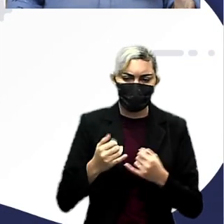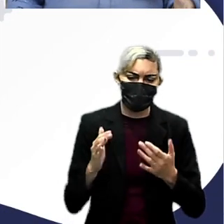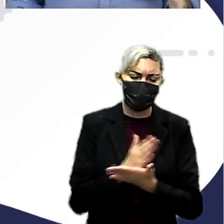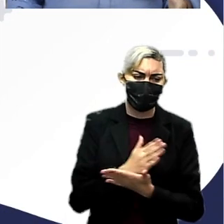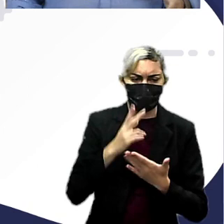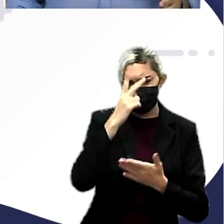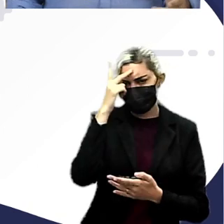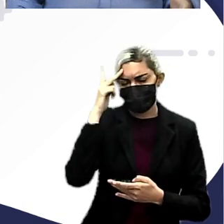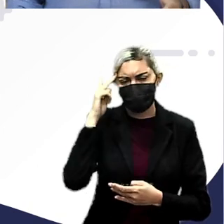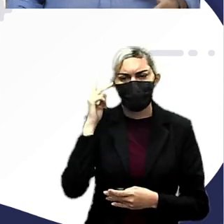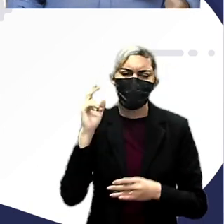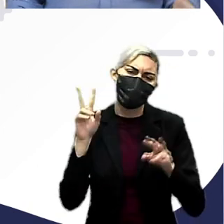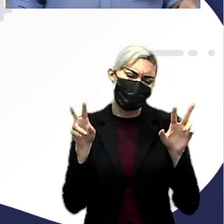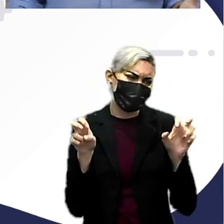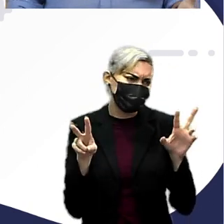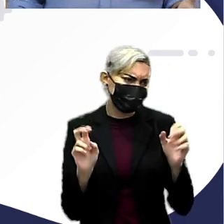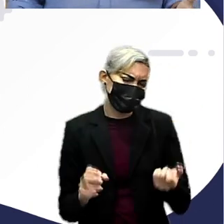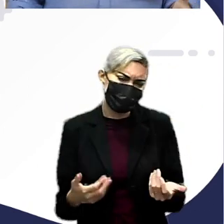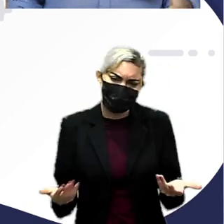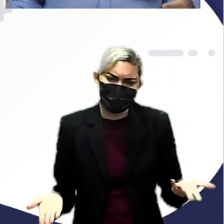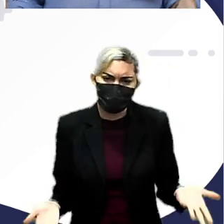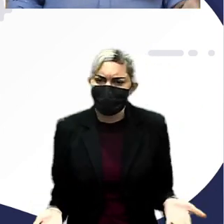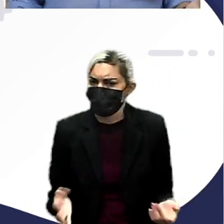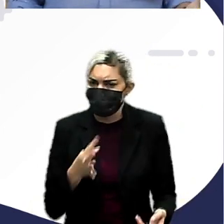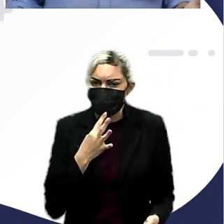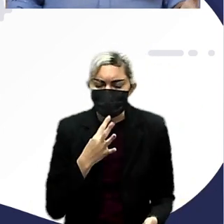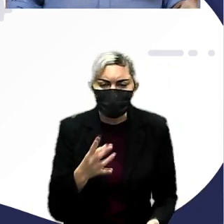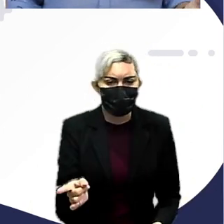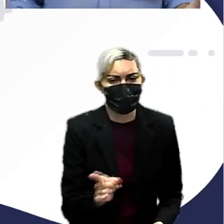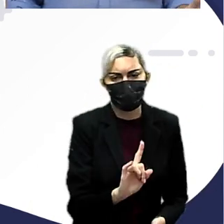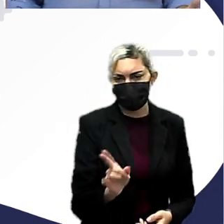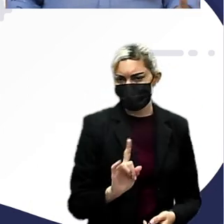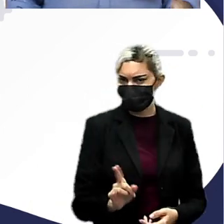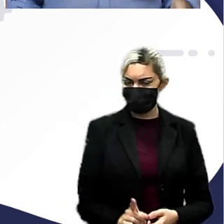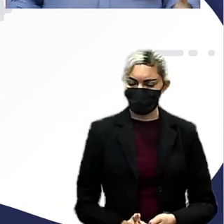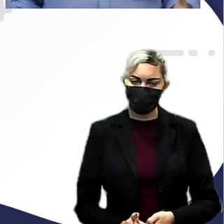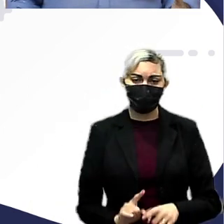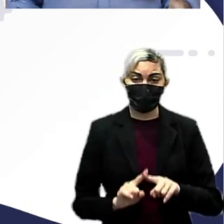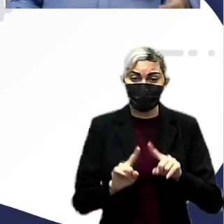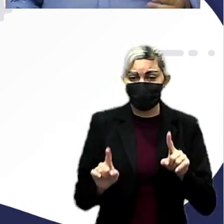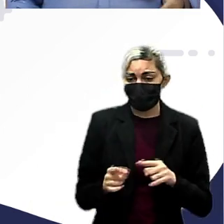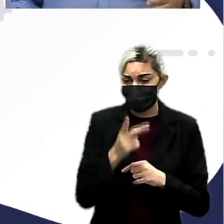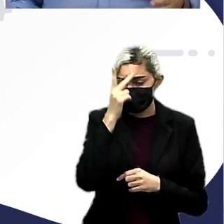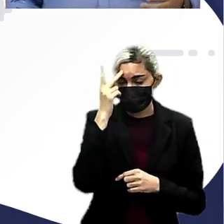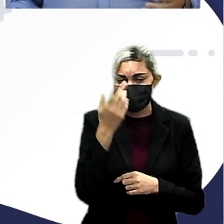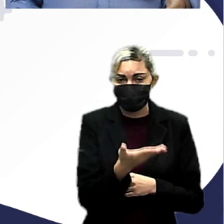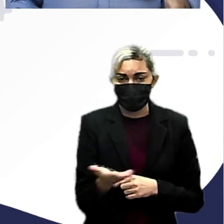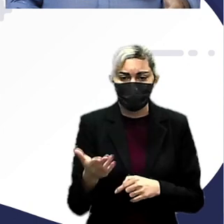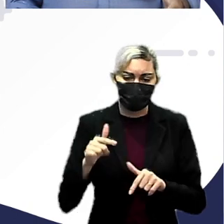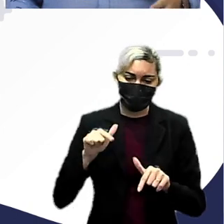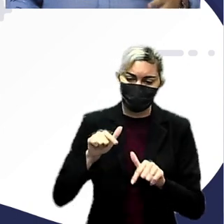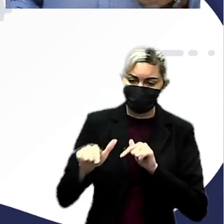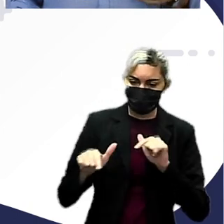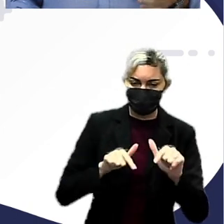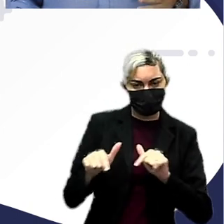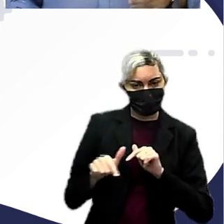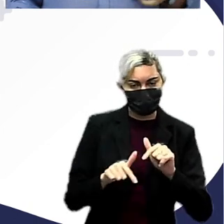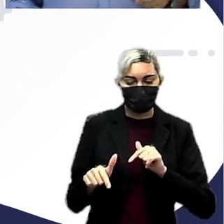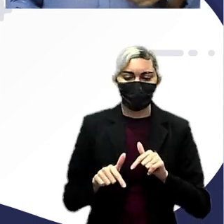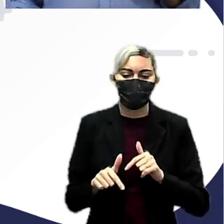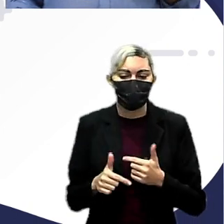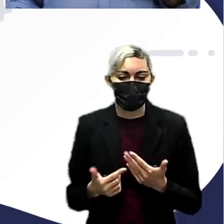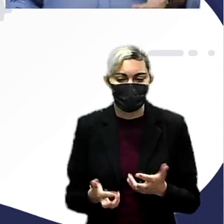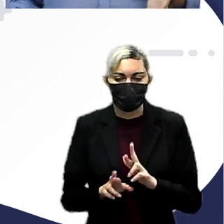que seja um tema praticamente desconhecido, né? Mas são aquelas pessoas que vão estar trabalhando de uma